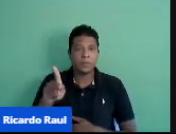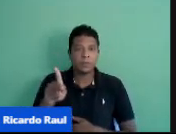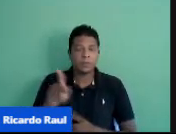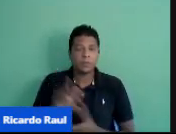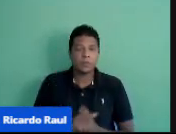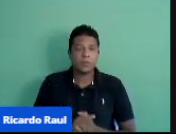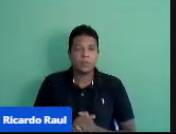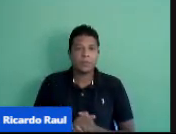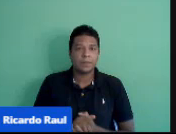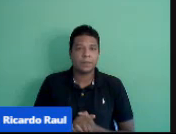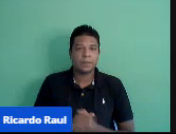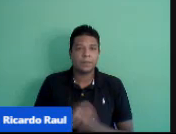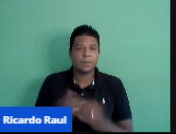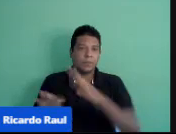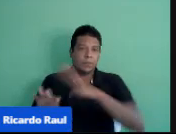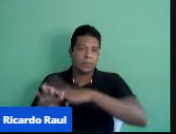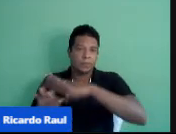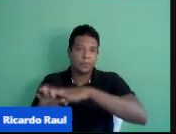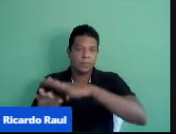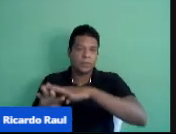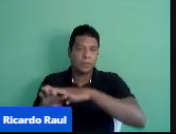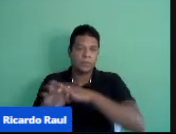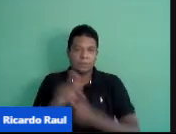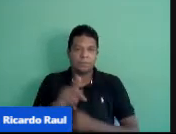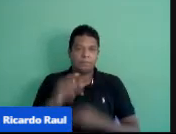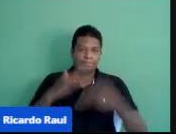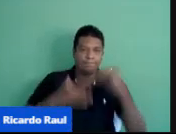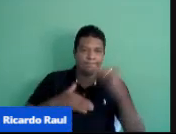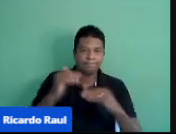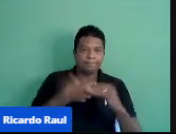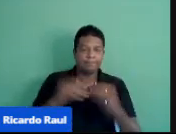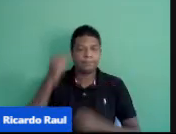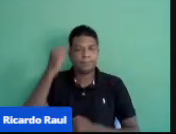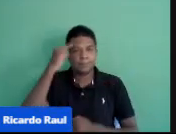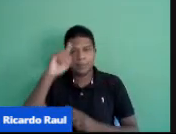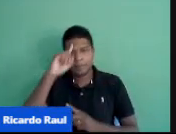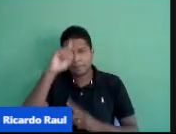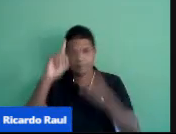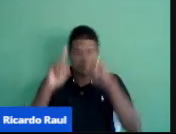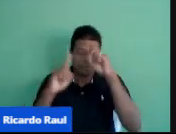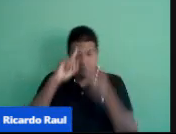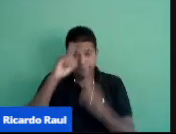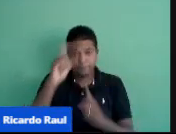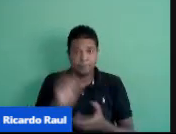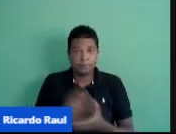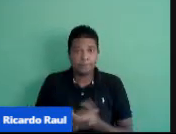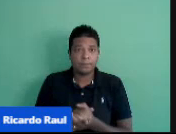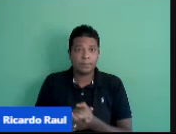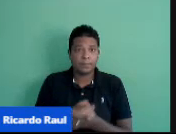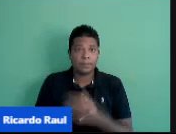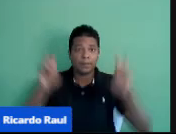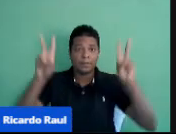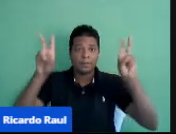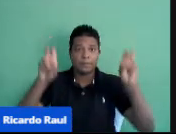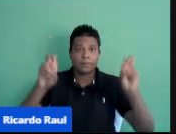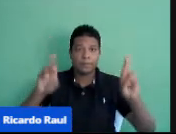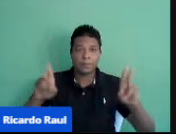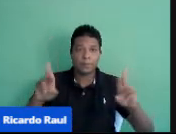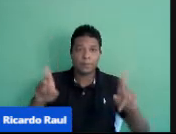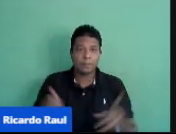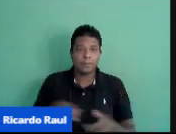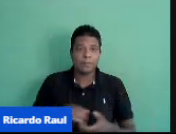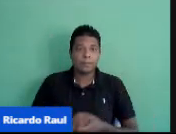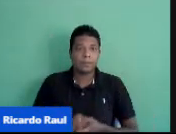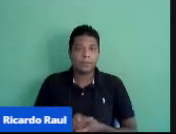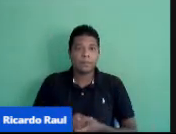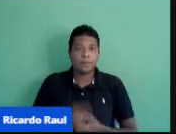de matemática, né? Então, com certeza que as ideias, né, com relação a determinados temas vão ser diferentes, né? E a gente acredita